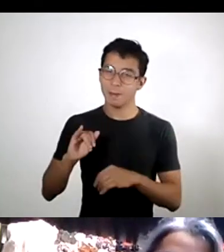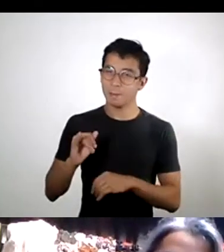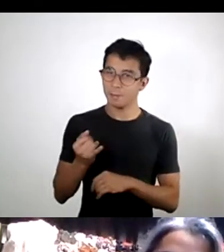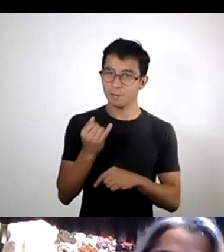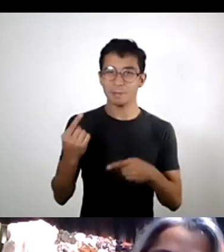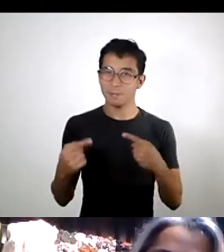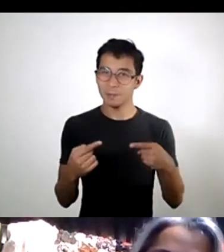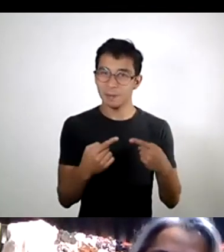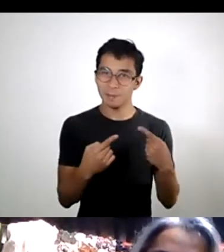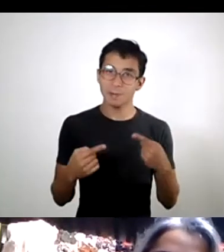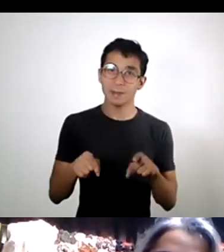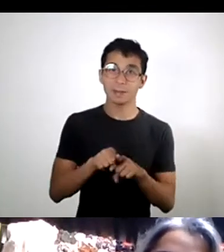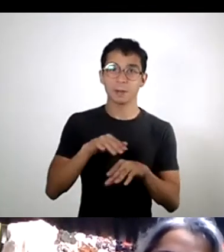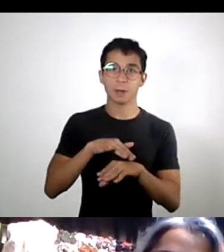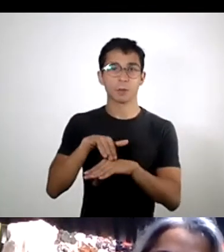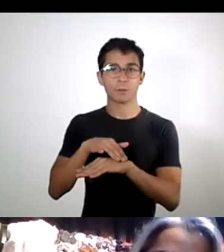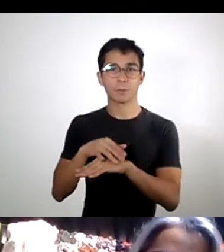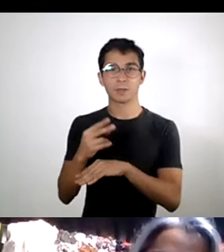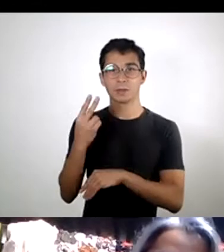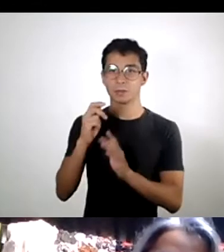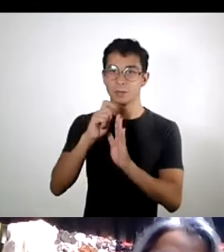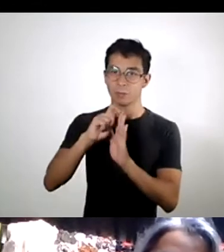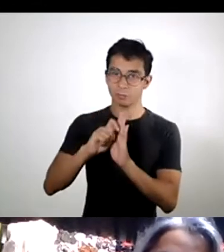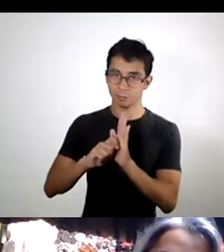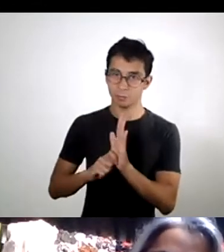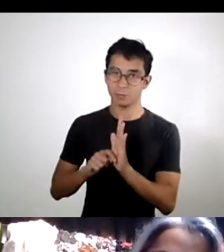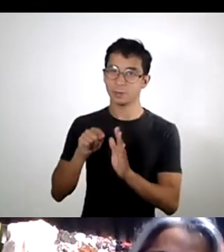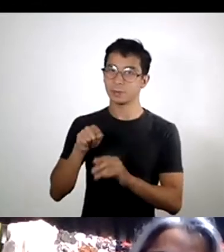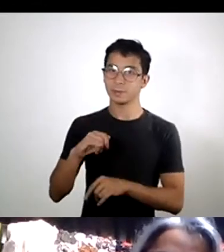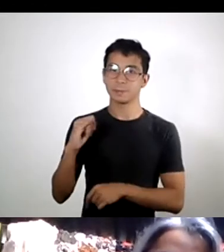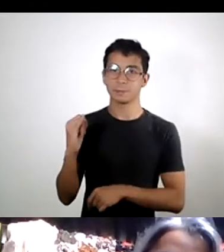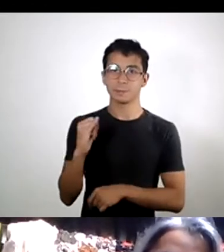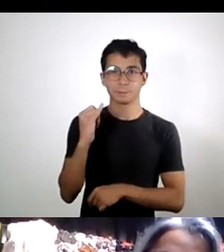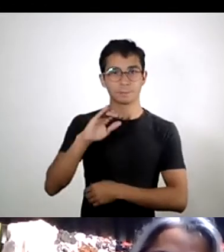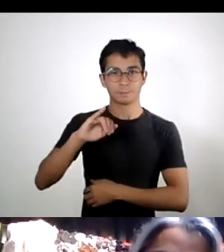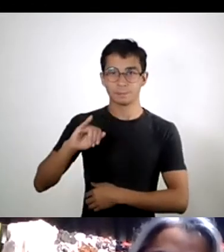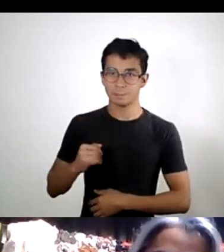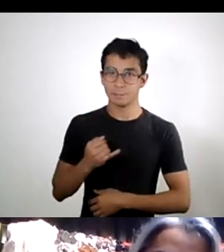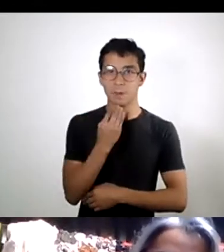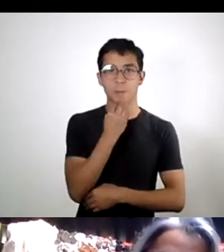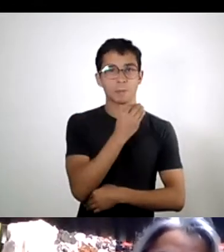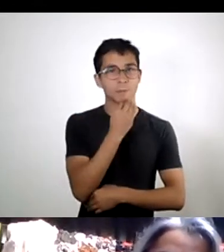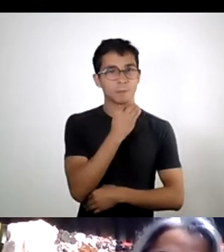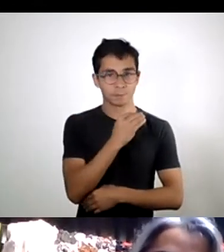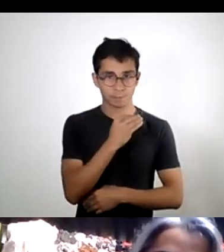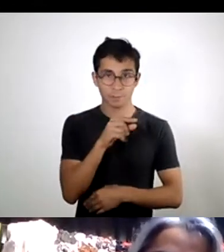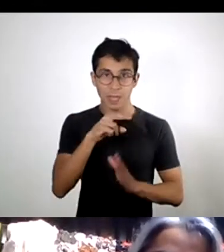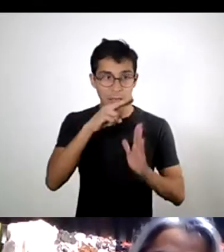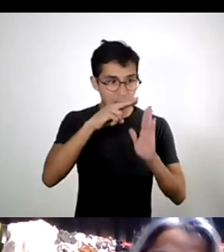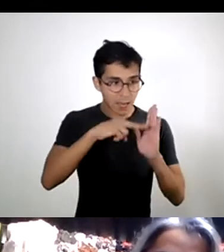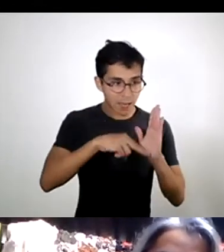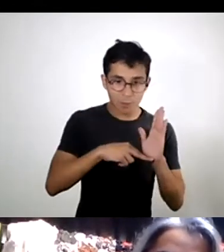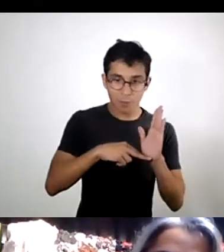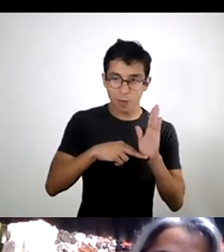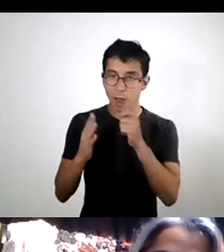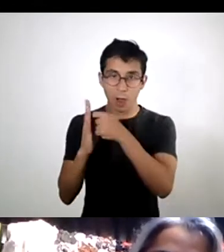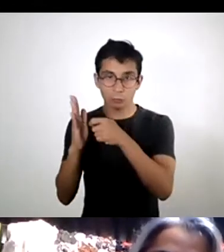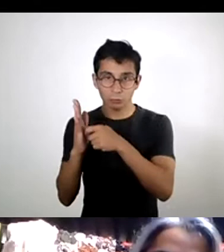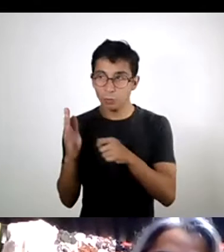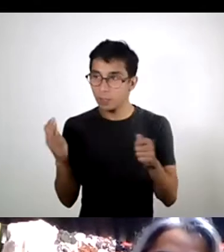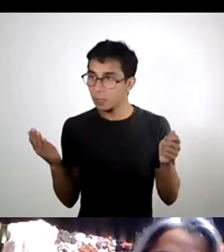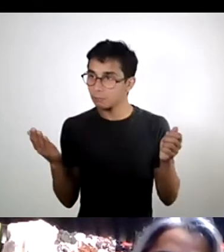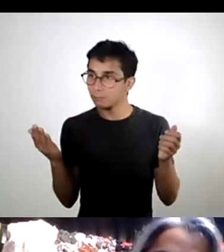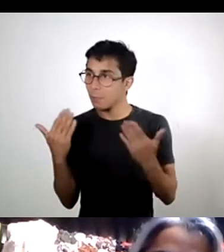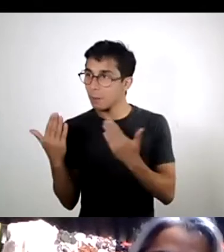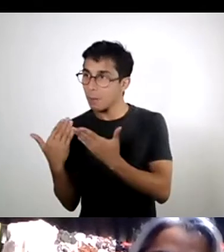impressões e conversar com as autoras, que a gente acha muito importante de... Cara, você lê o livro e você tem a autora do teu lado e você pode